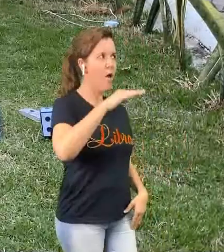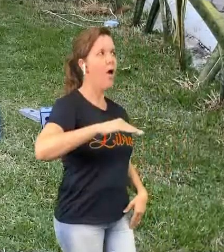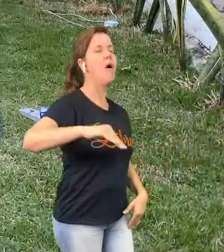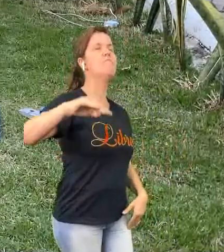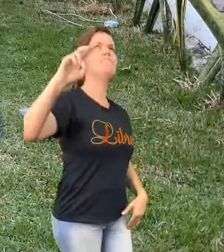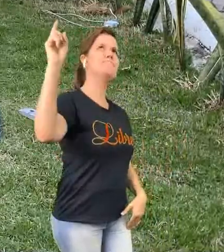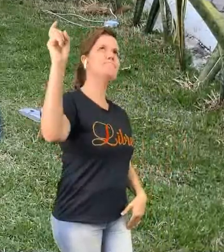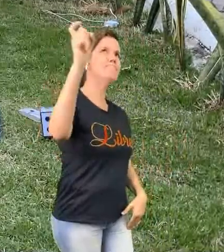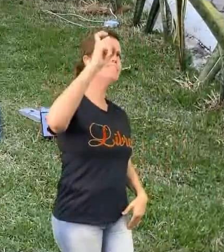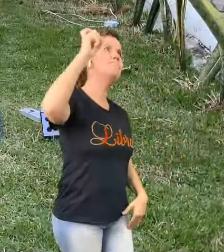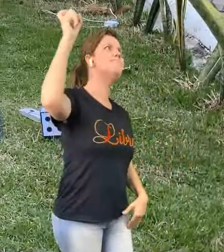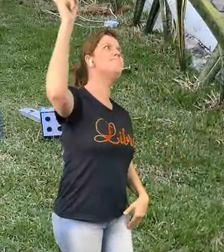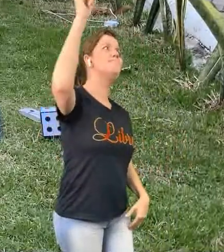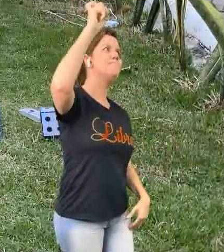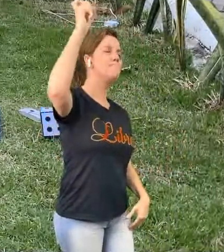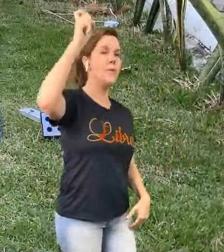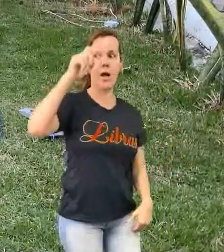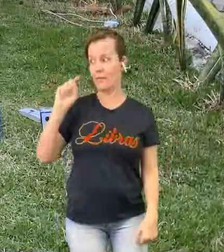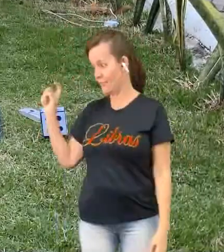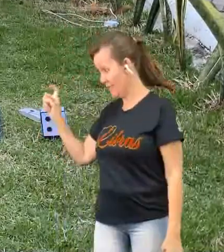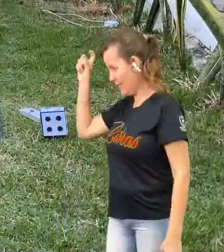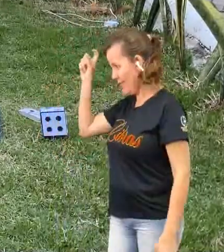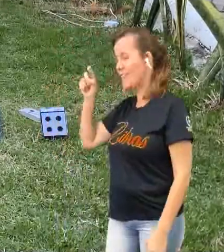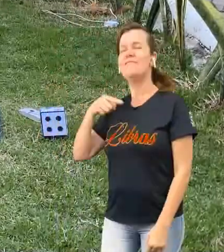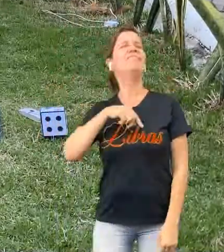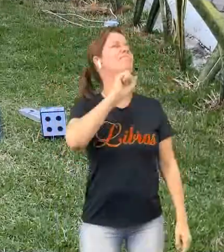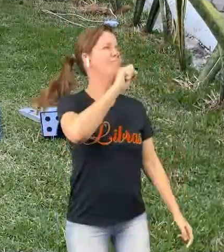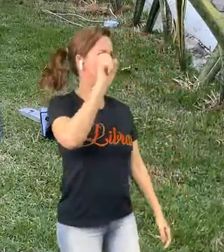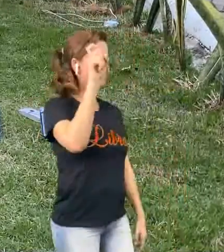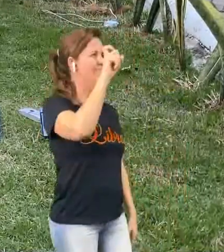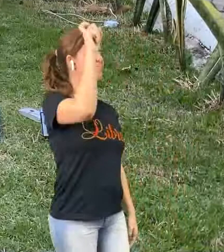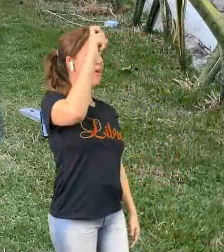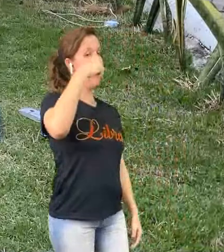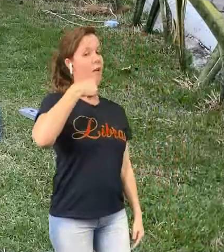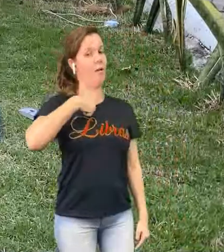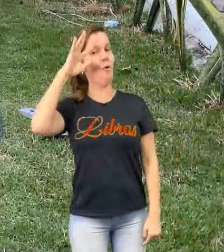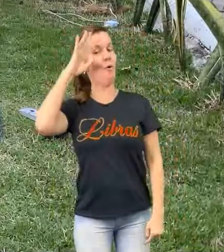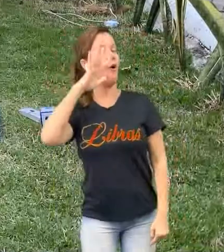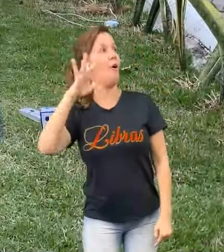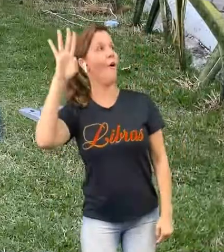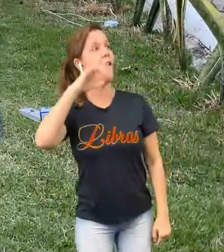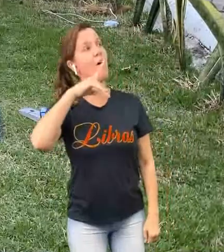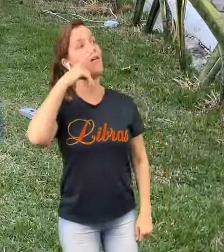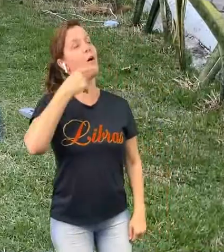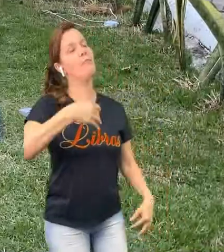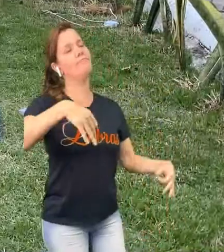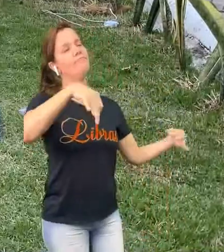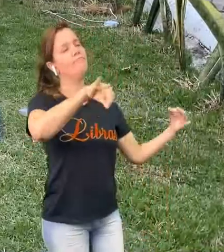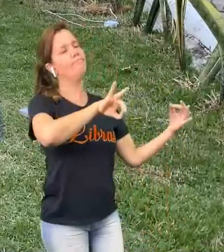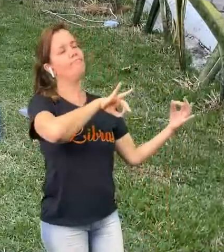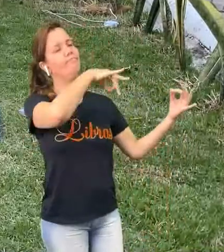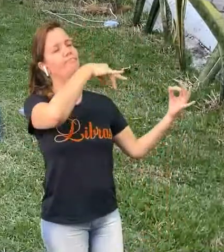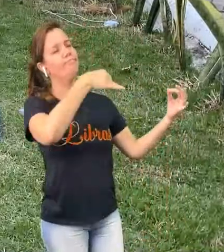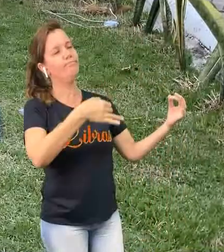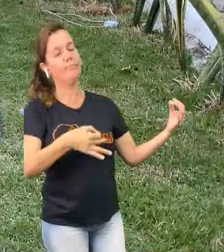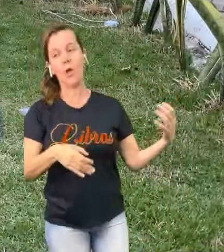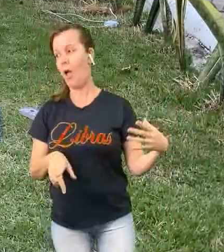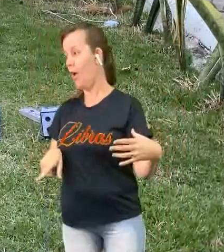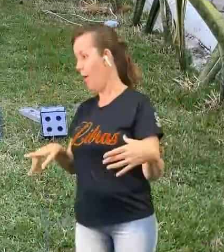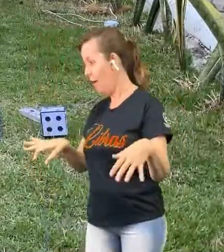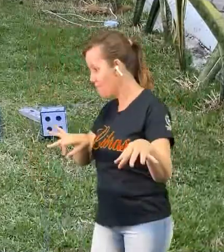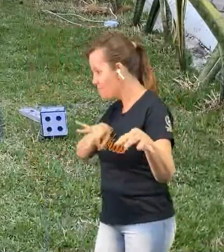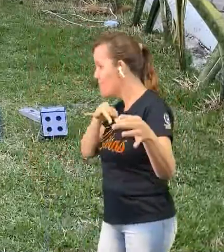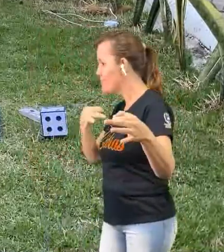era muito grande. Grandão? Sim, grandão. Uhum. Eu sonhei que eu tava tocando um violino.